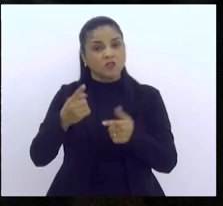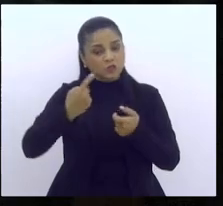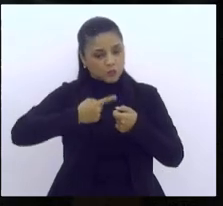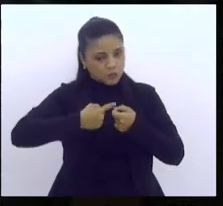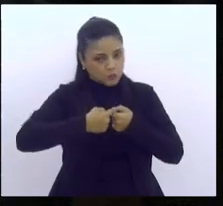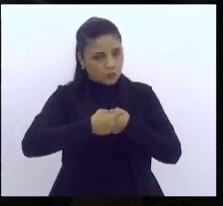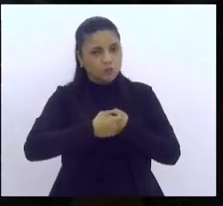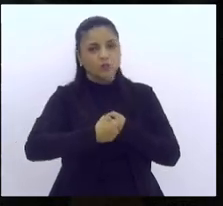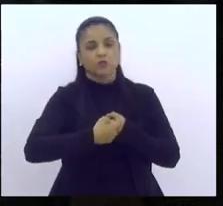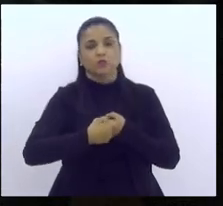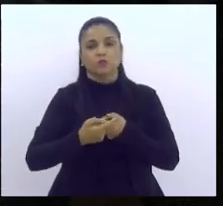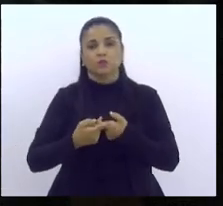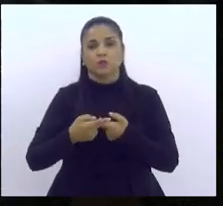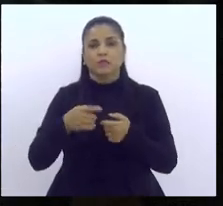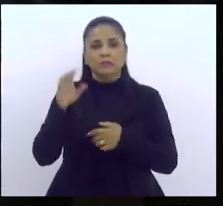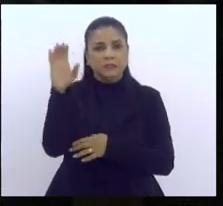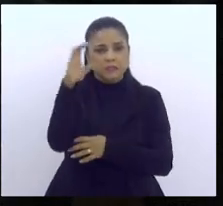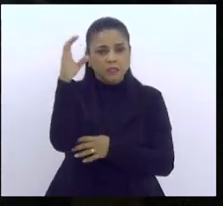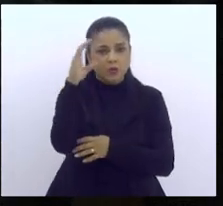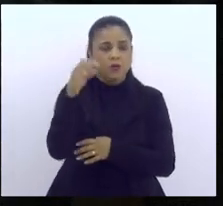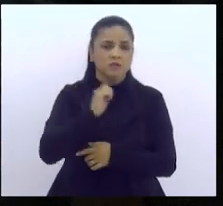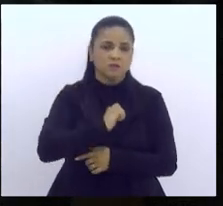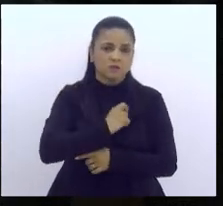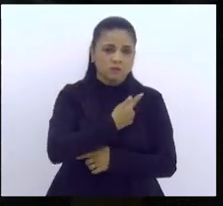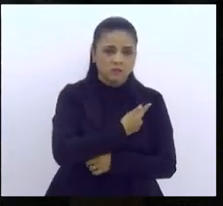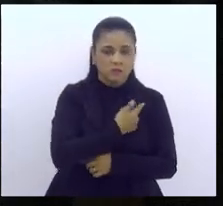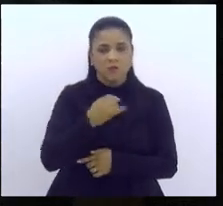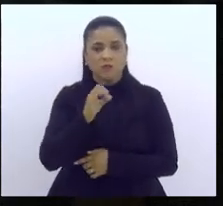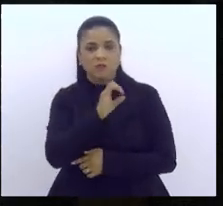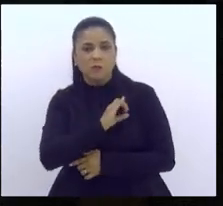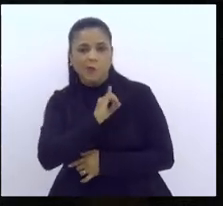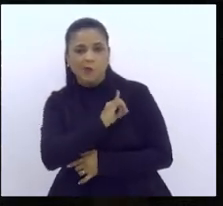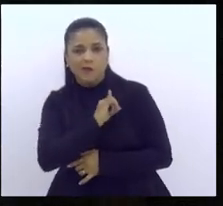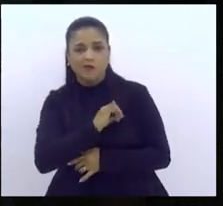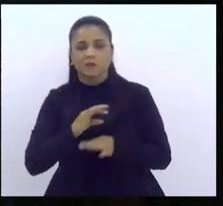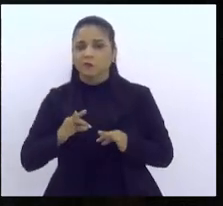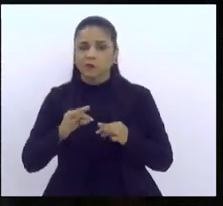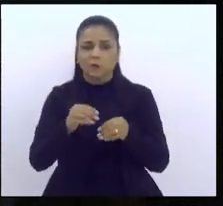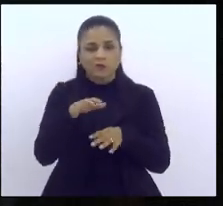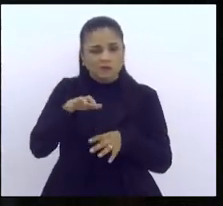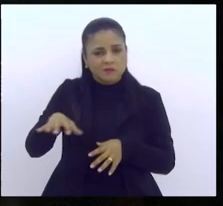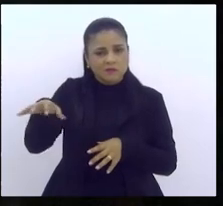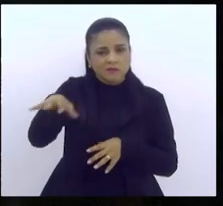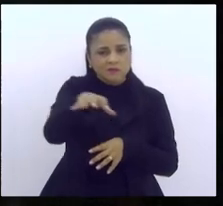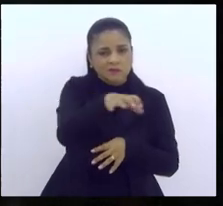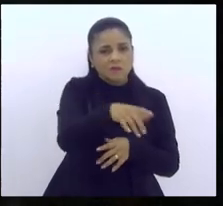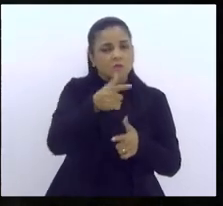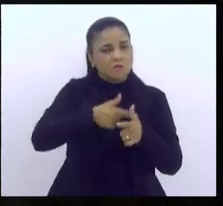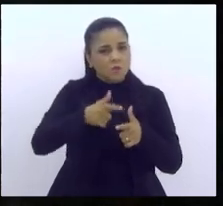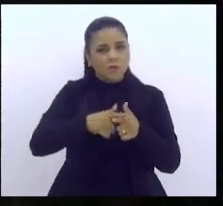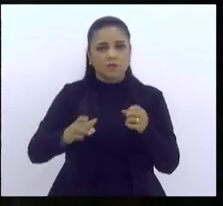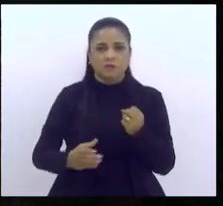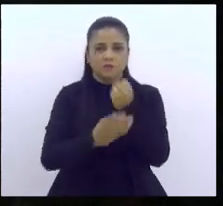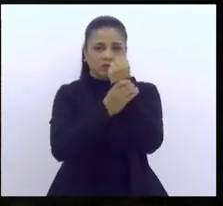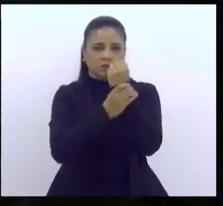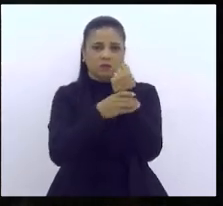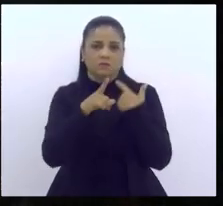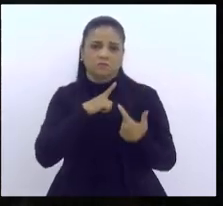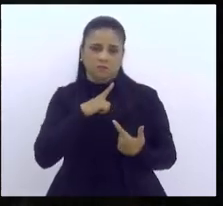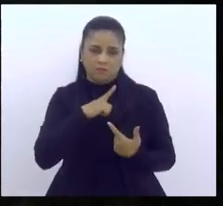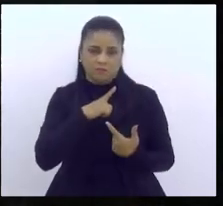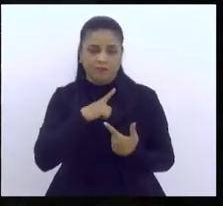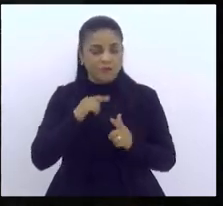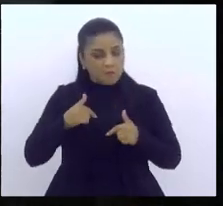do estado. É em Niterói, é em São Gonçalo, Itaboraí, todas as áreas estão com problema da questão da área de segurança. Temos que